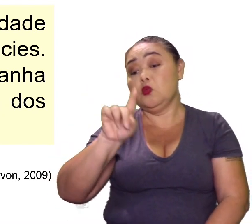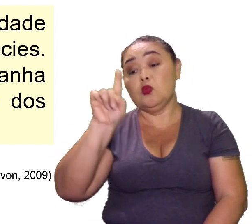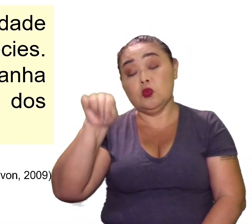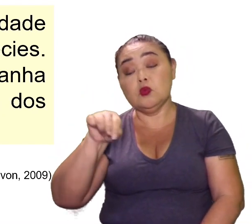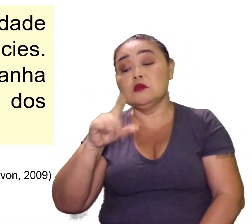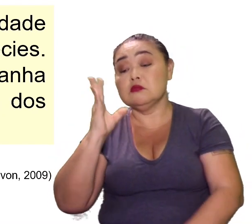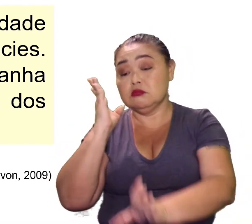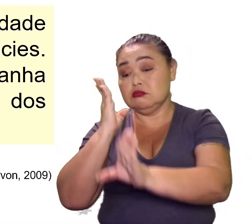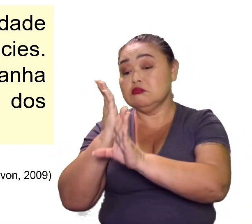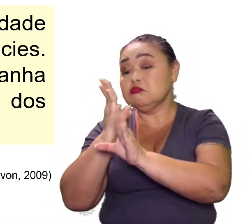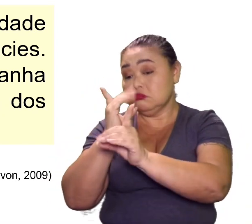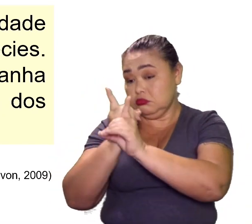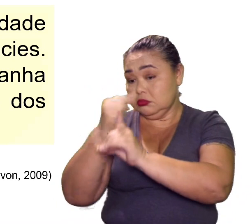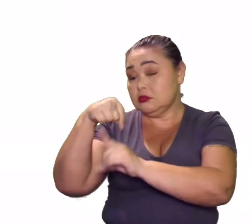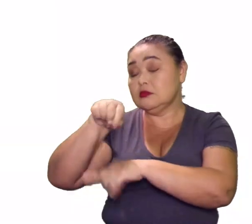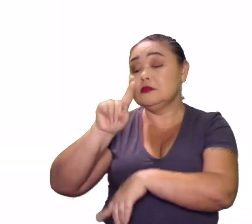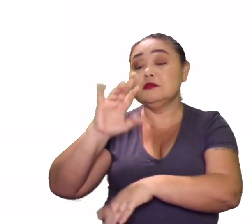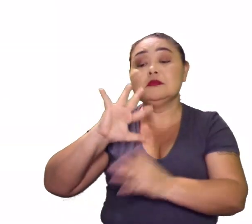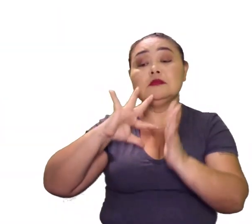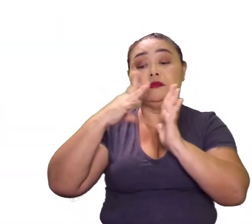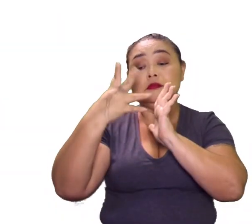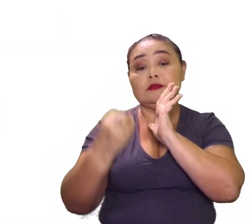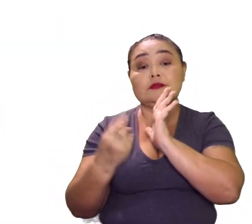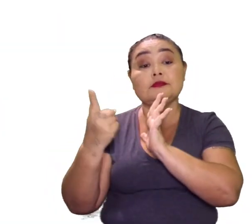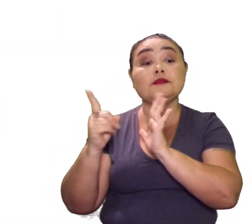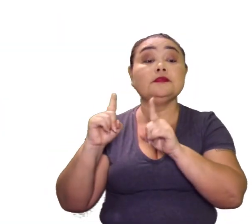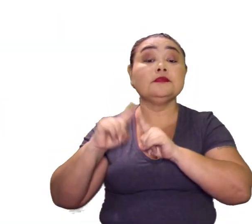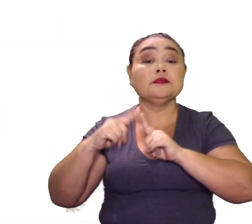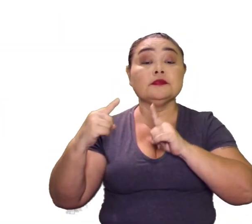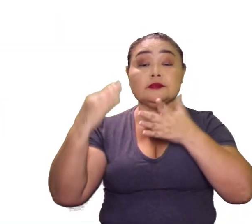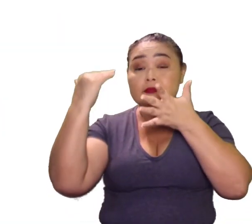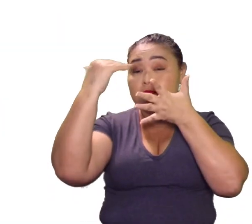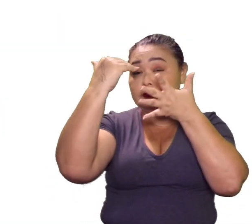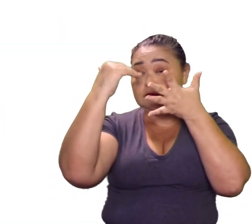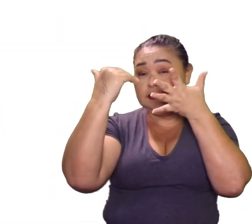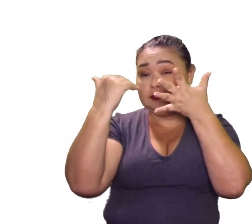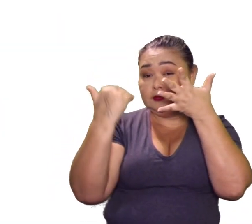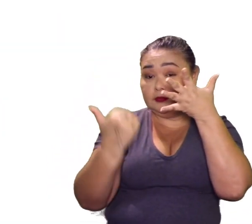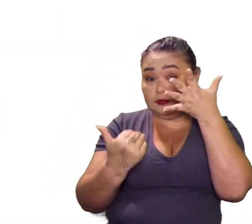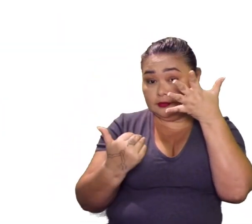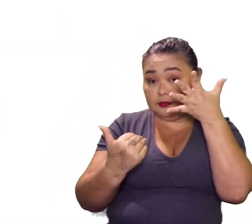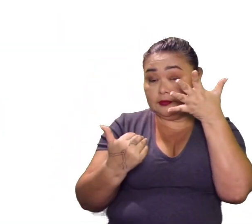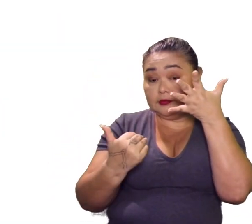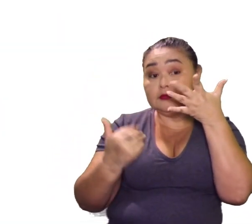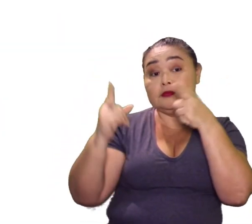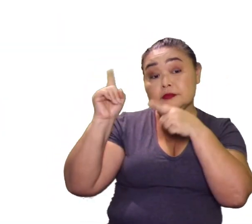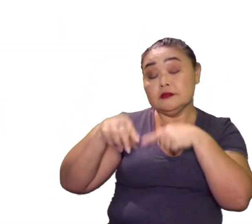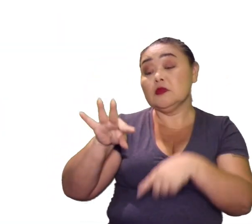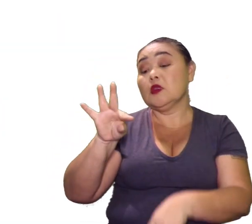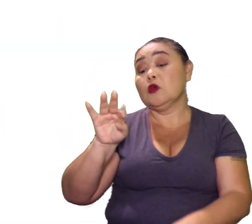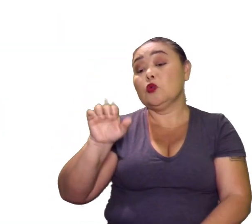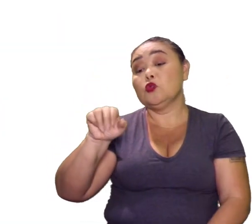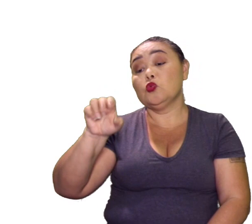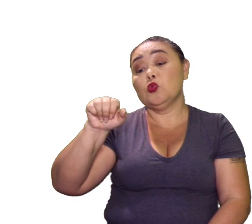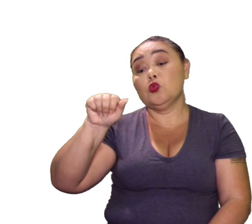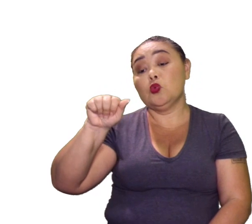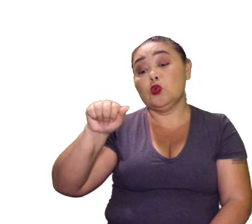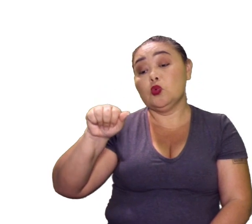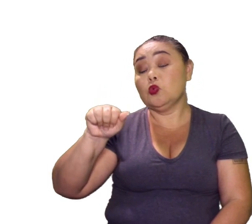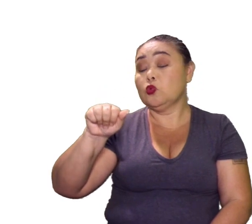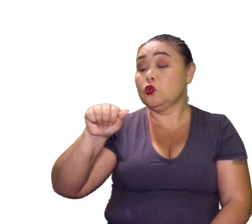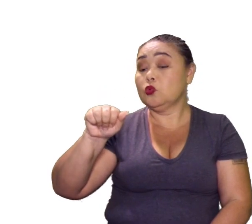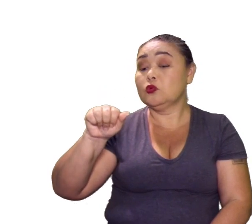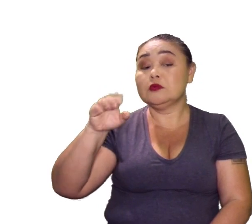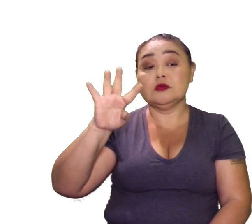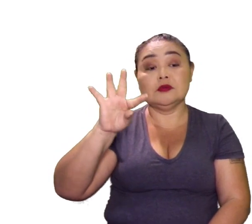que encontramos na Amazônia. Porém, a lista dos preferidos é encabeçada pelo tucunaré, porque ele é muito bom